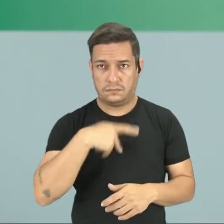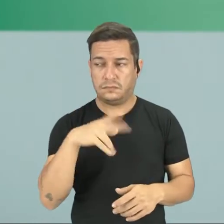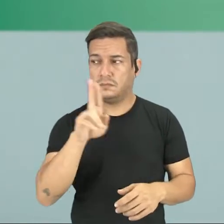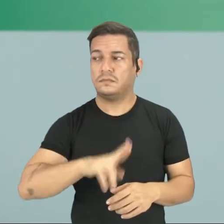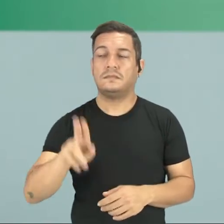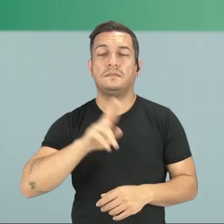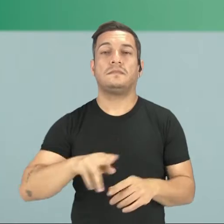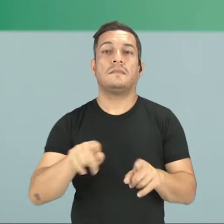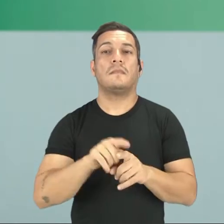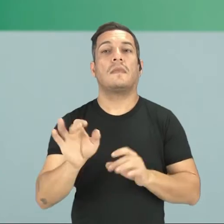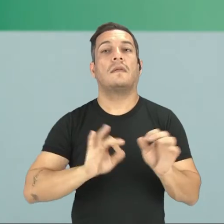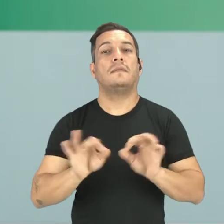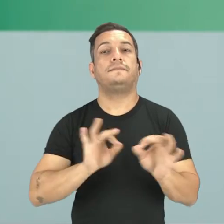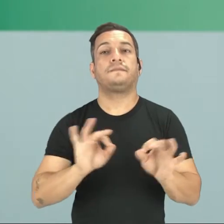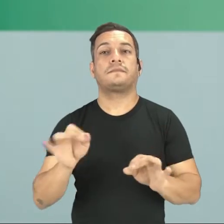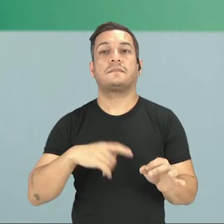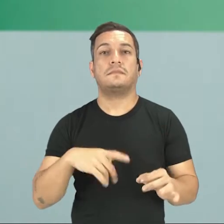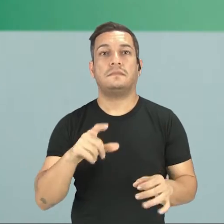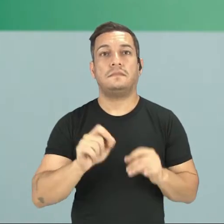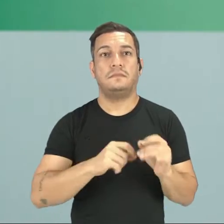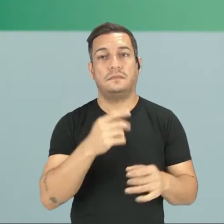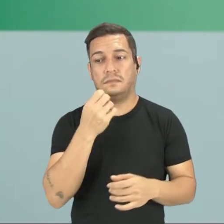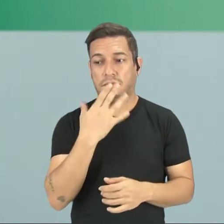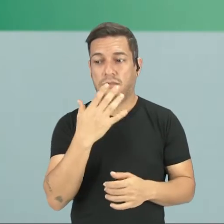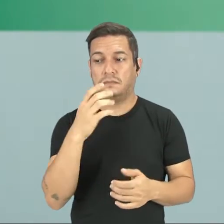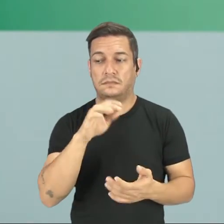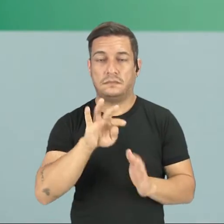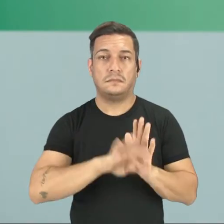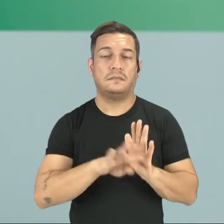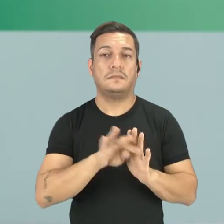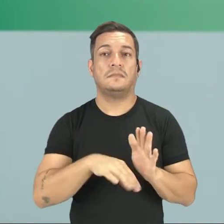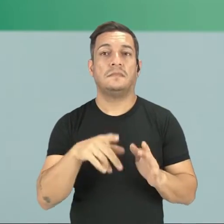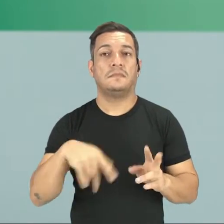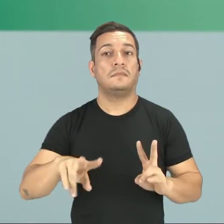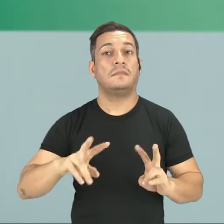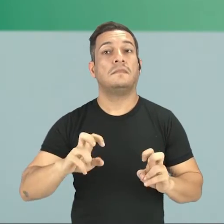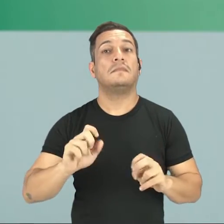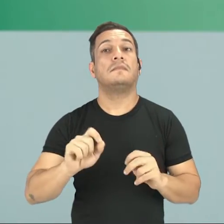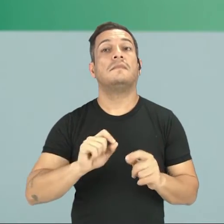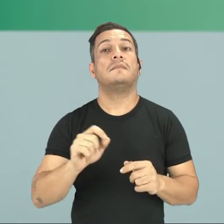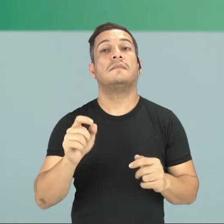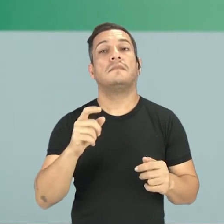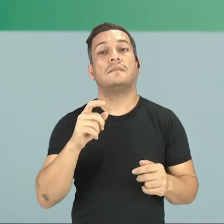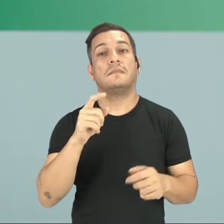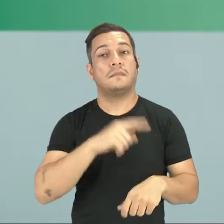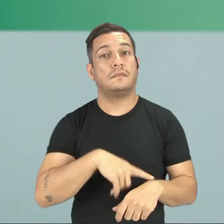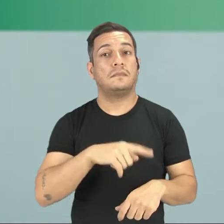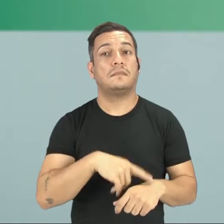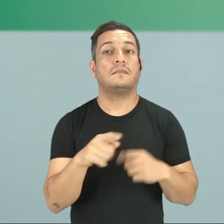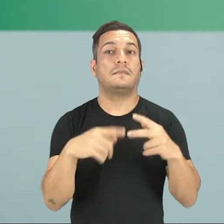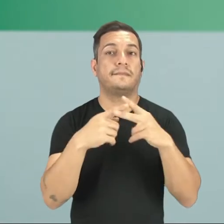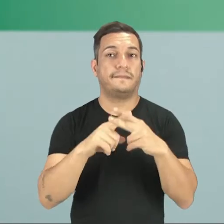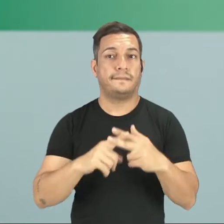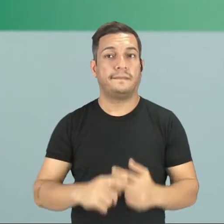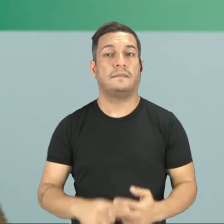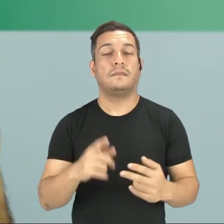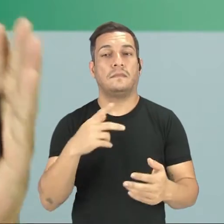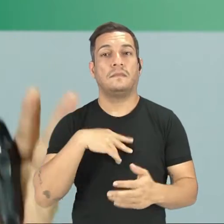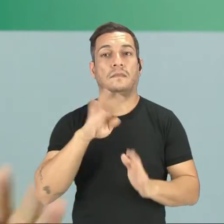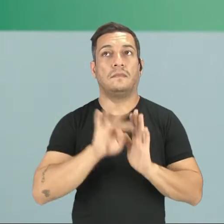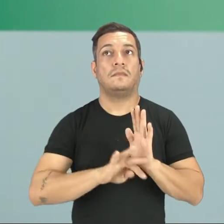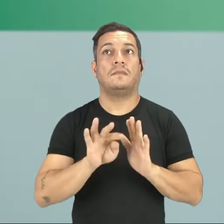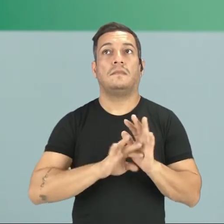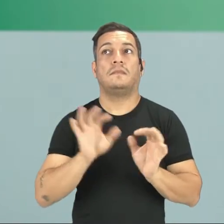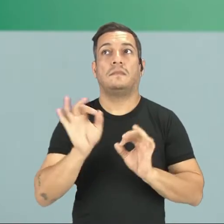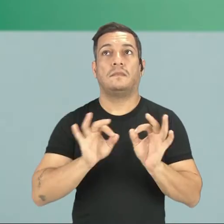usar e organizar para poder articular muito bem o seu texto. E isso vai ser perceptível lá na hora da correção. Quando o teu texto está